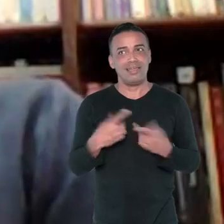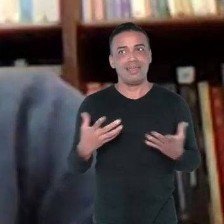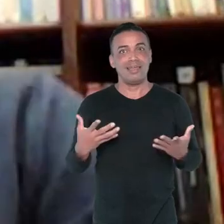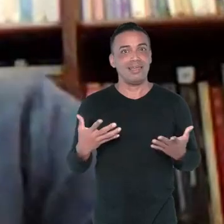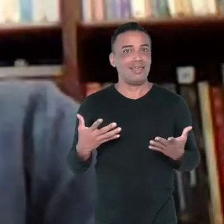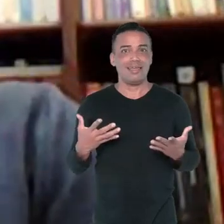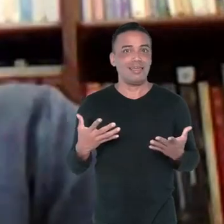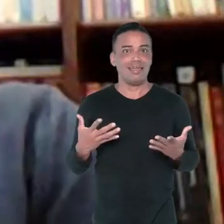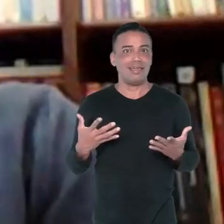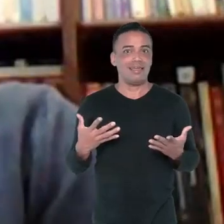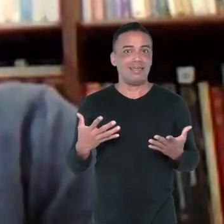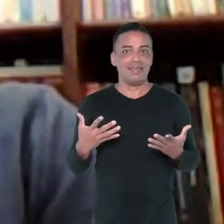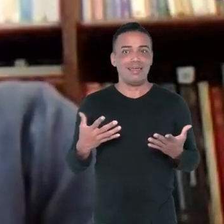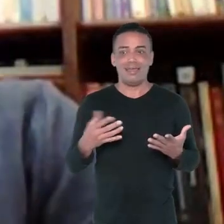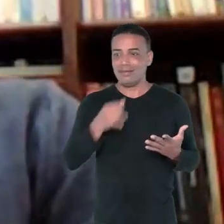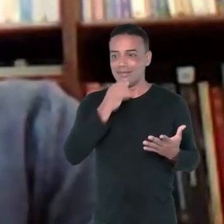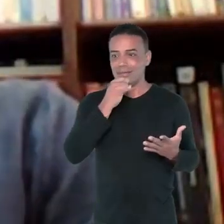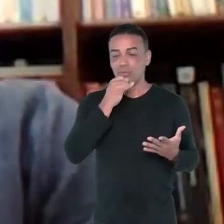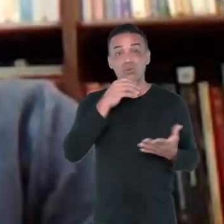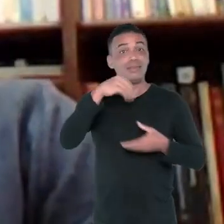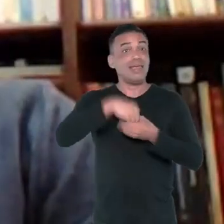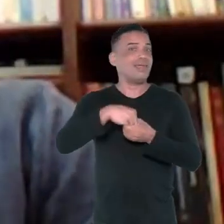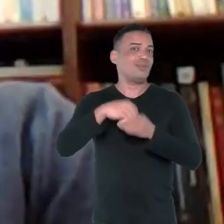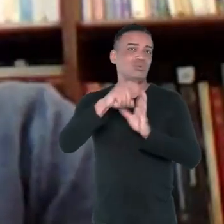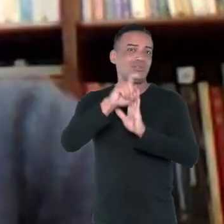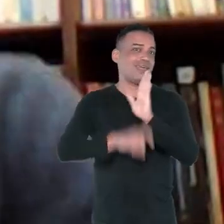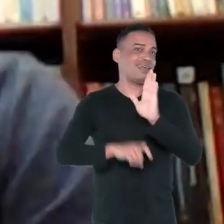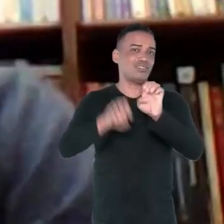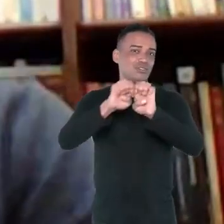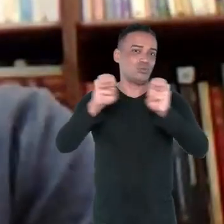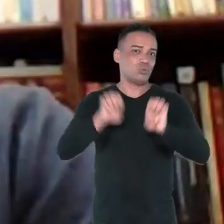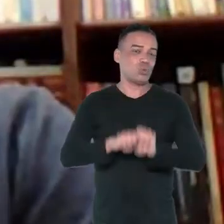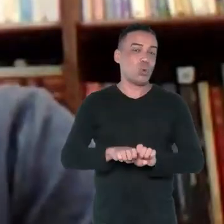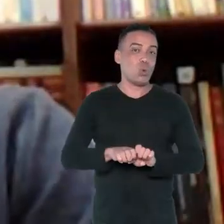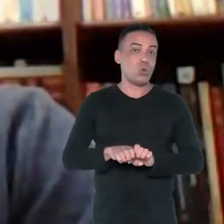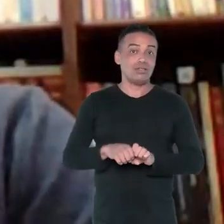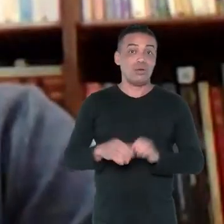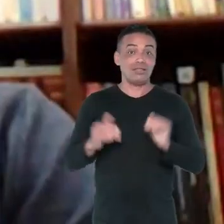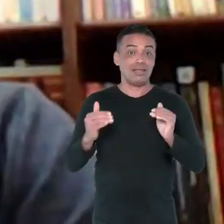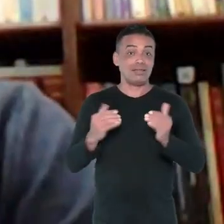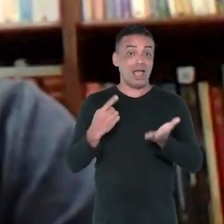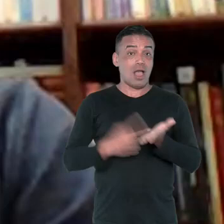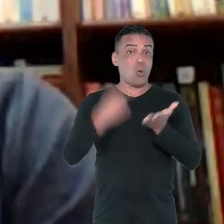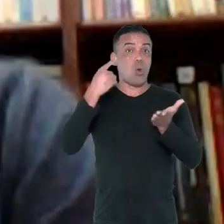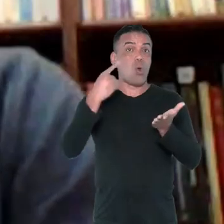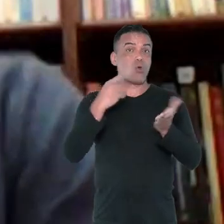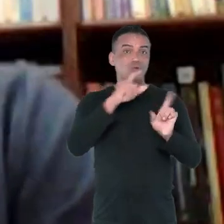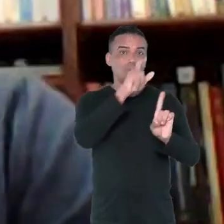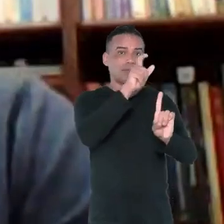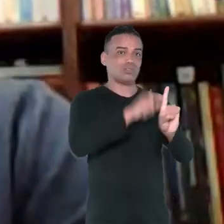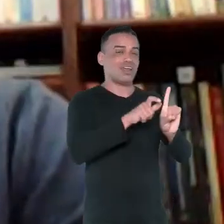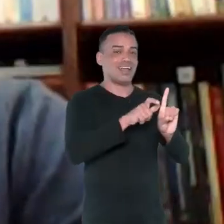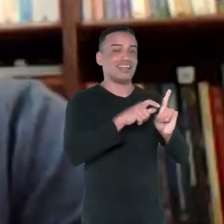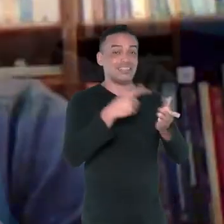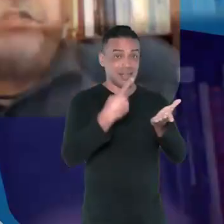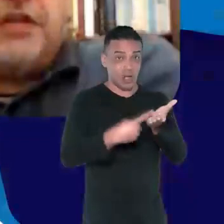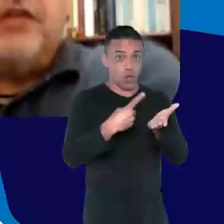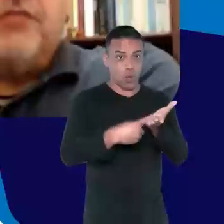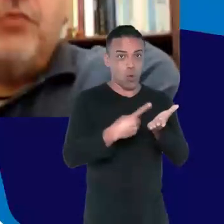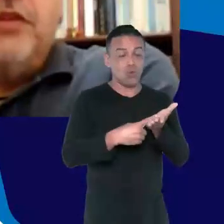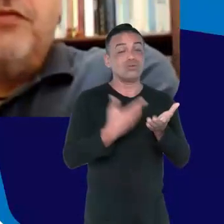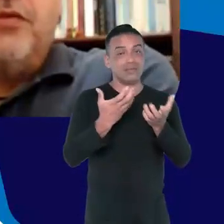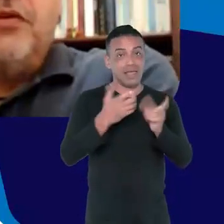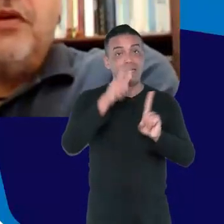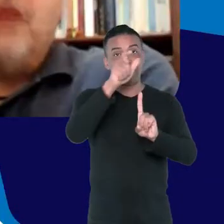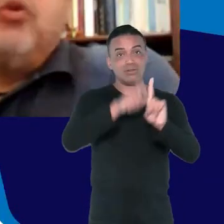o grande fulcro do livro, né? Ele tenta fazer um acordo com o personagem. Ele quer que o personagem